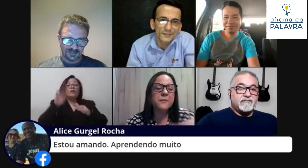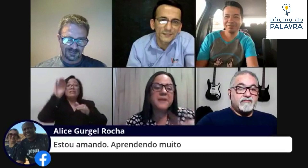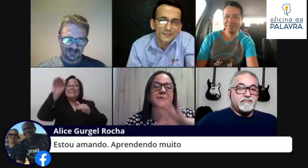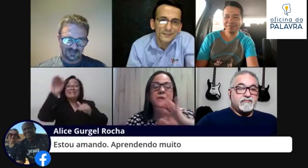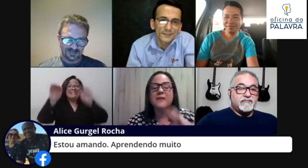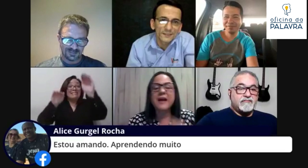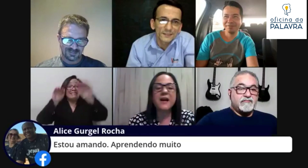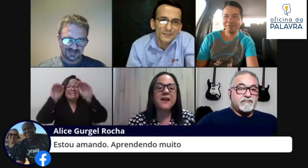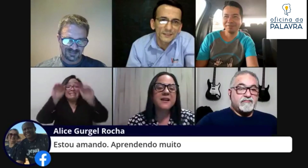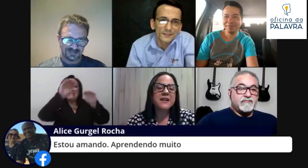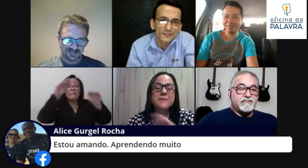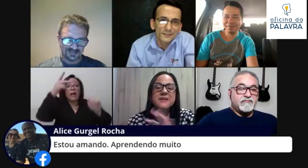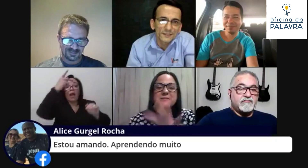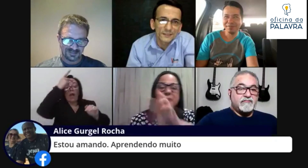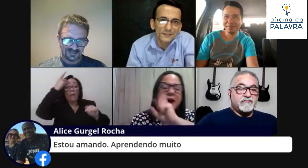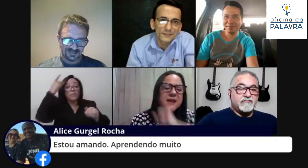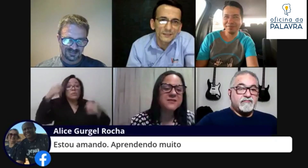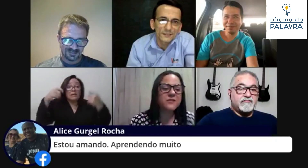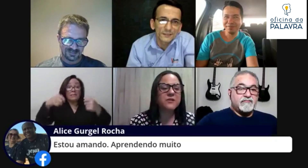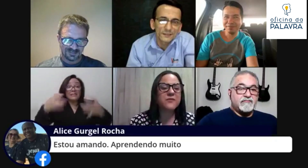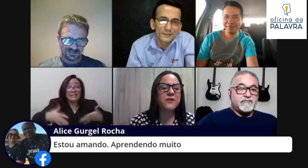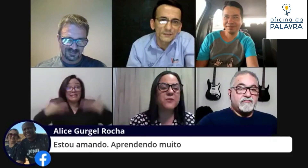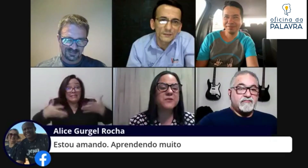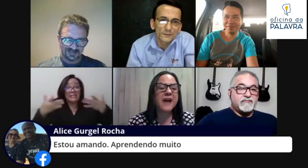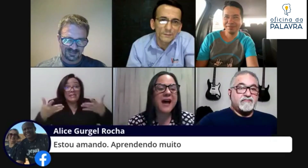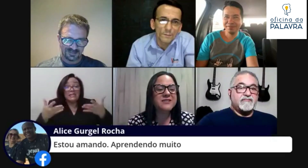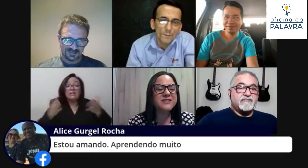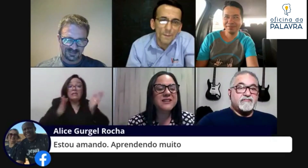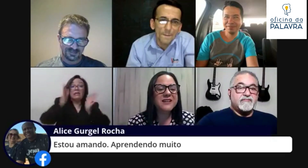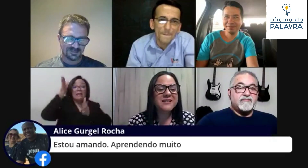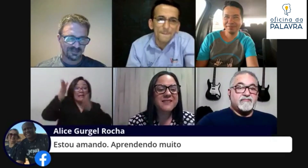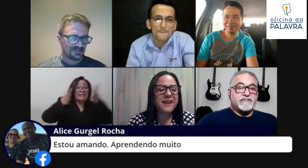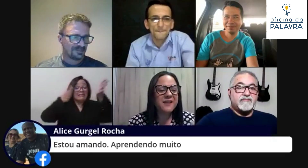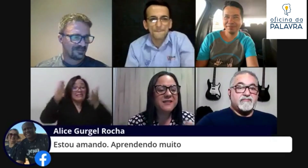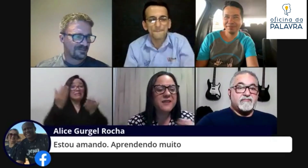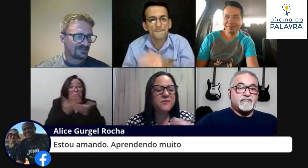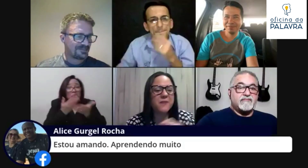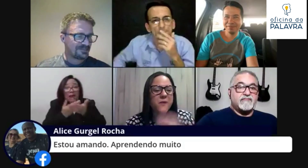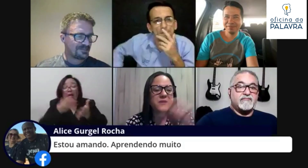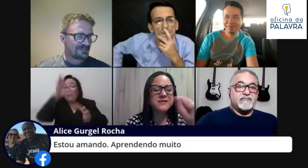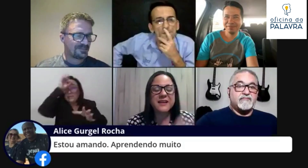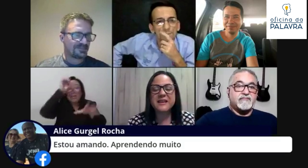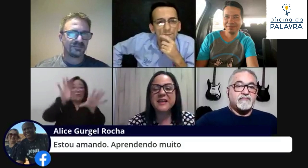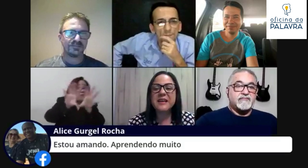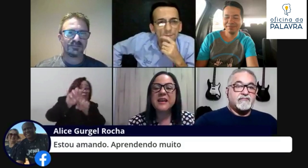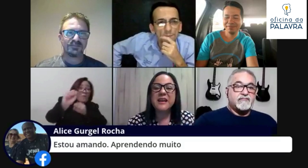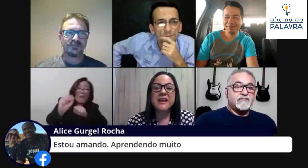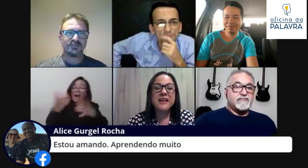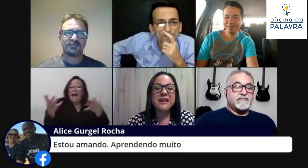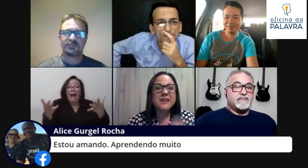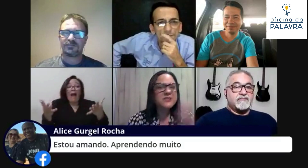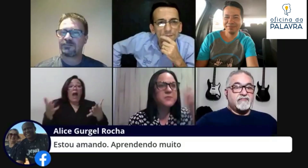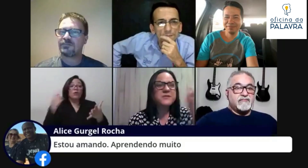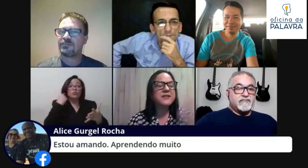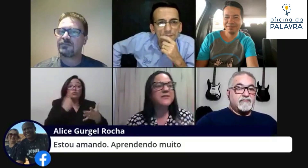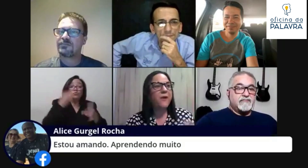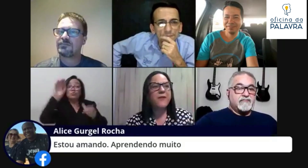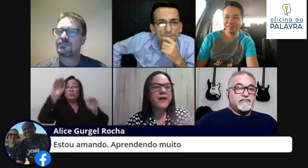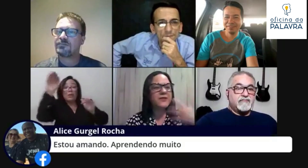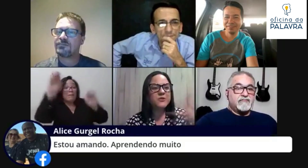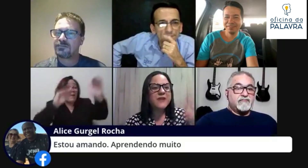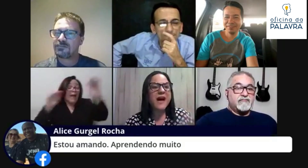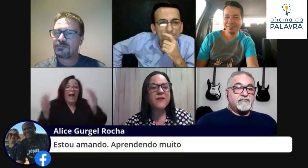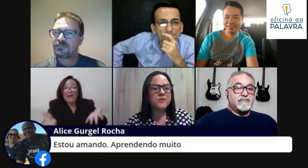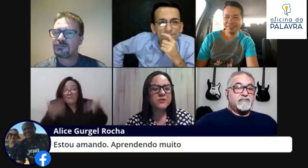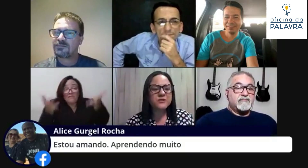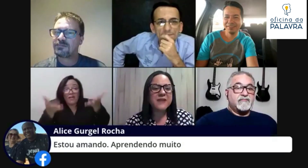Leclerc aprendeu lá Libras básico na faculdade, né? Teve uma coisinha ali e, tipo assim, não,